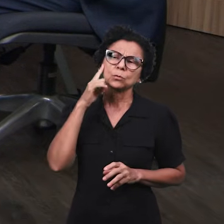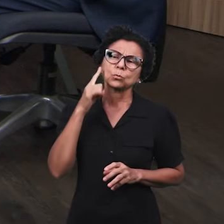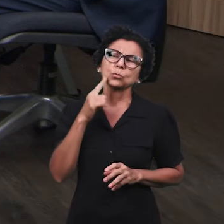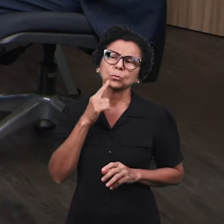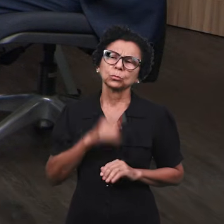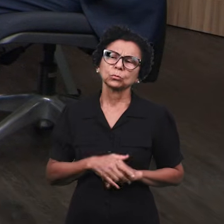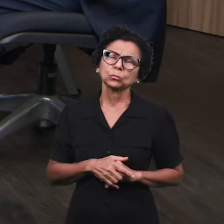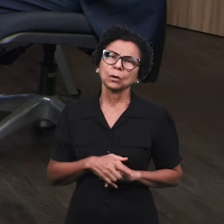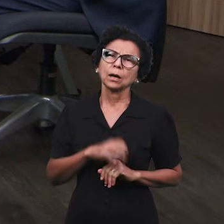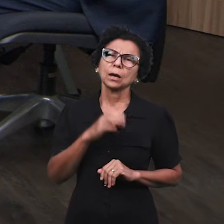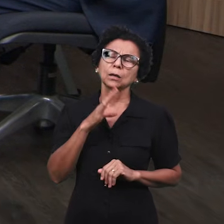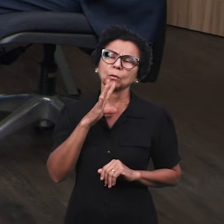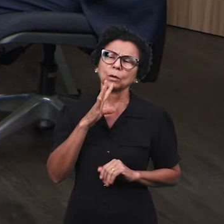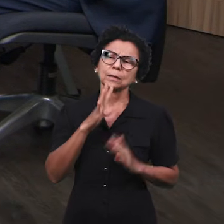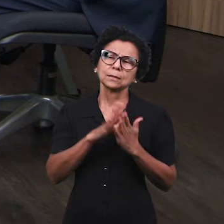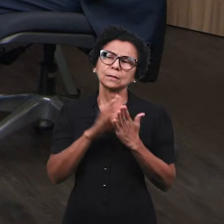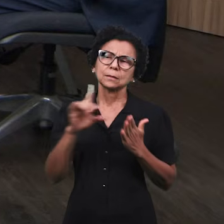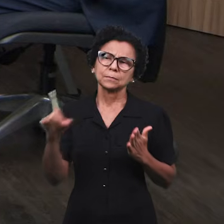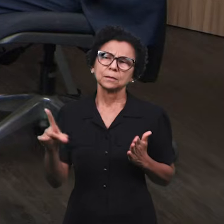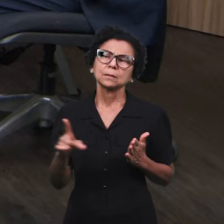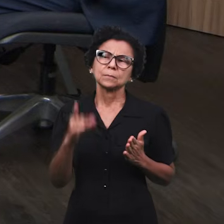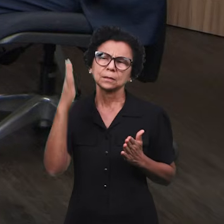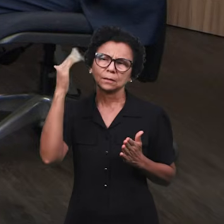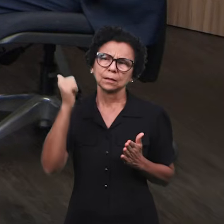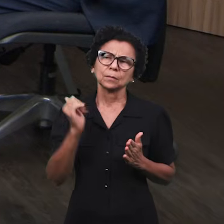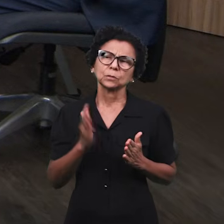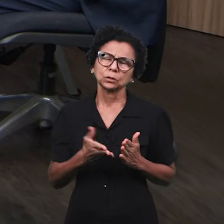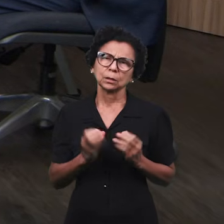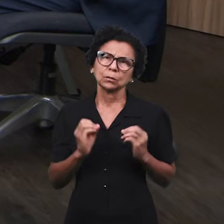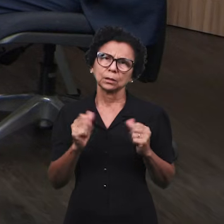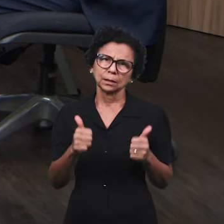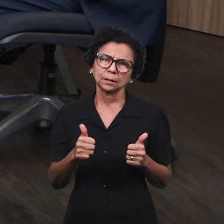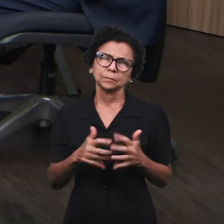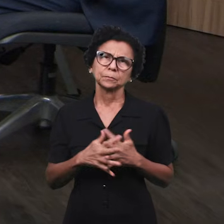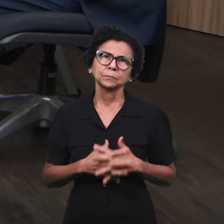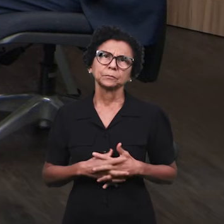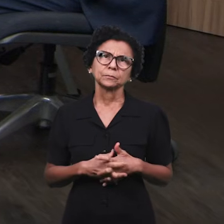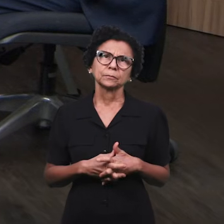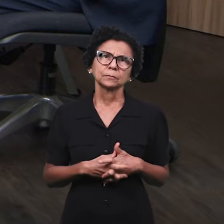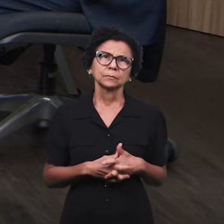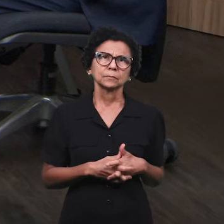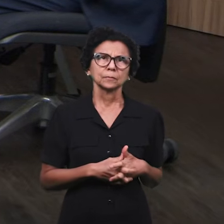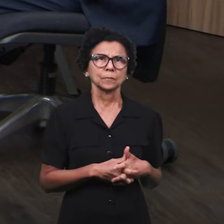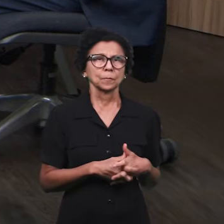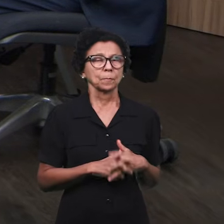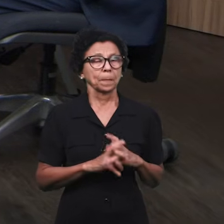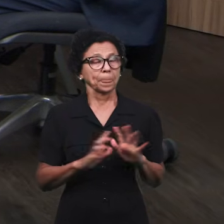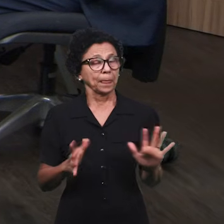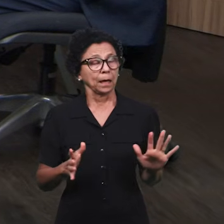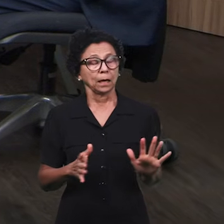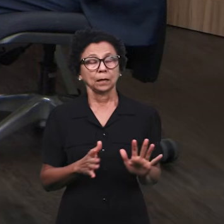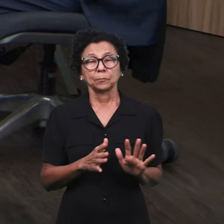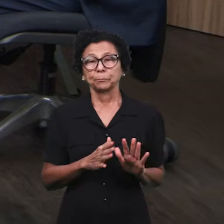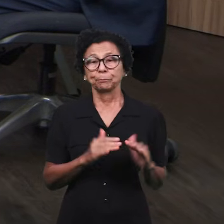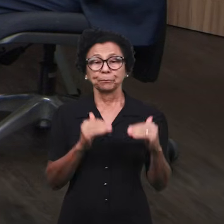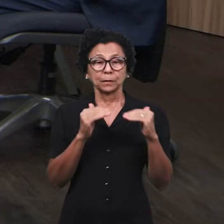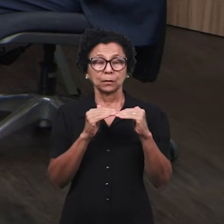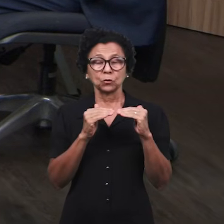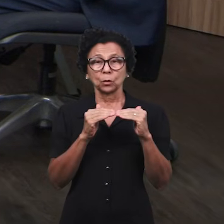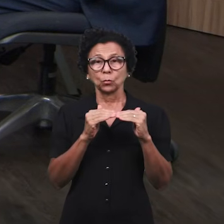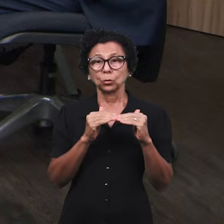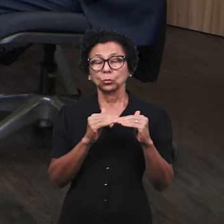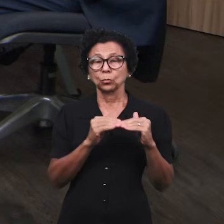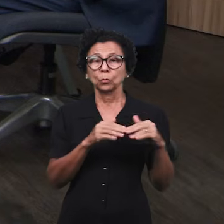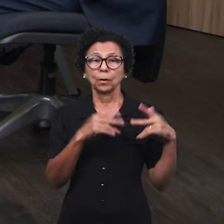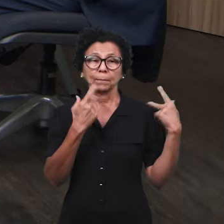ele sabe doutrina, ele sabe Bíblia, show de bola, perfeito. Eu posso ser até mais direto, de acordo com o que o pastor está trazendo, eu já posso levar de uma